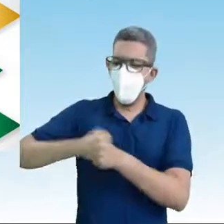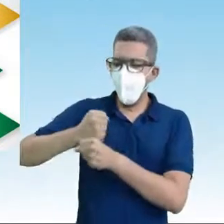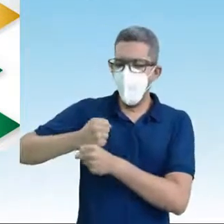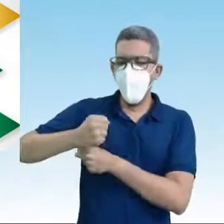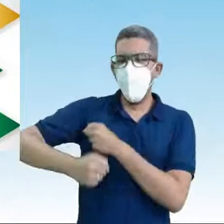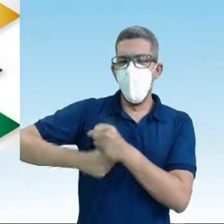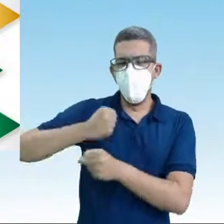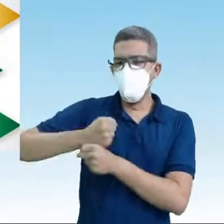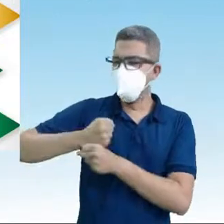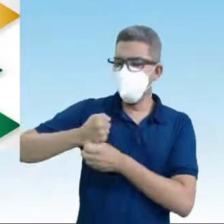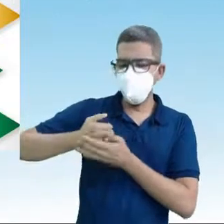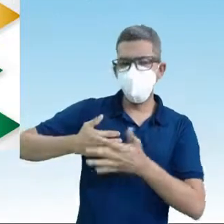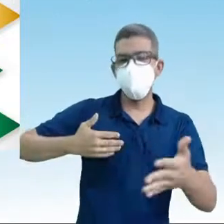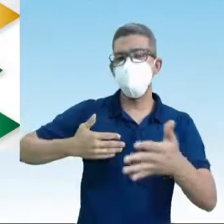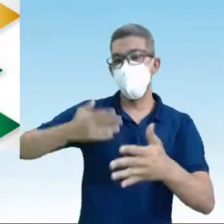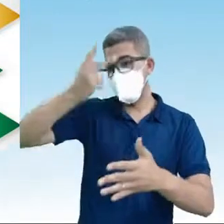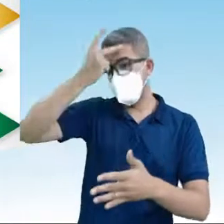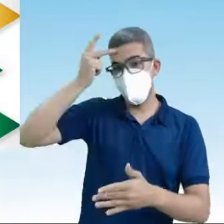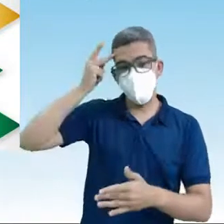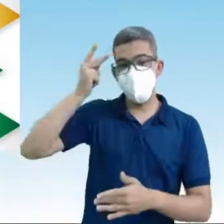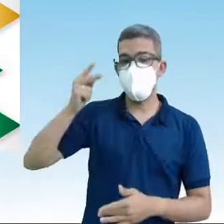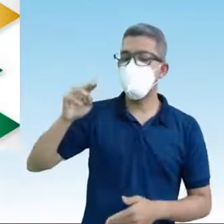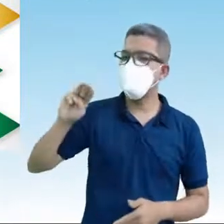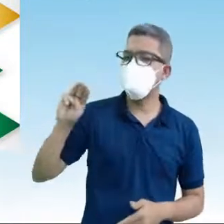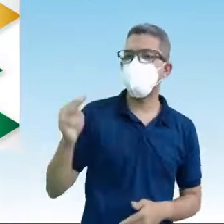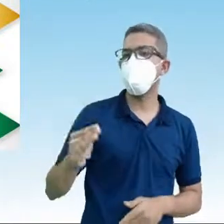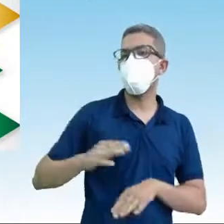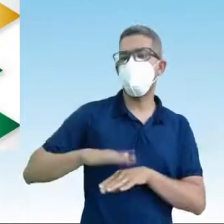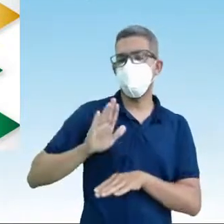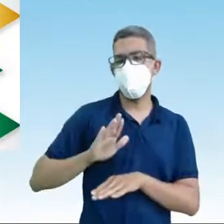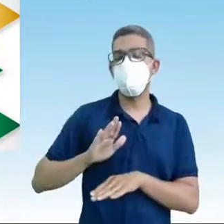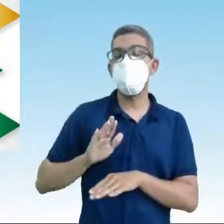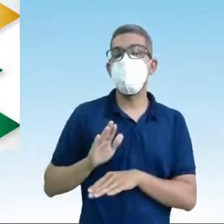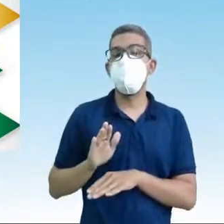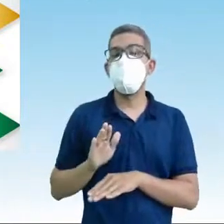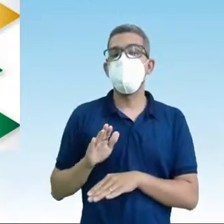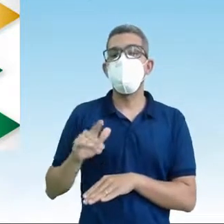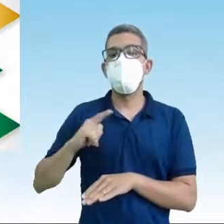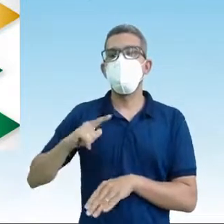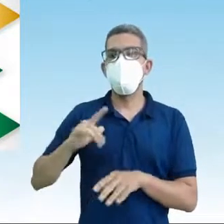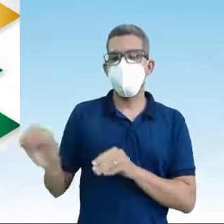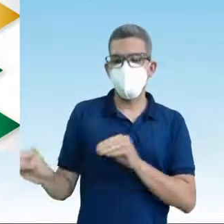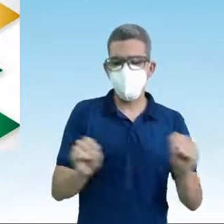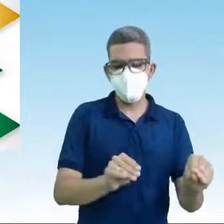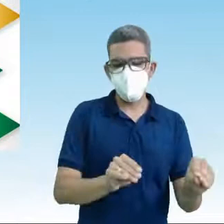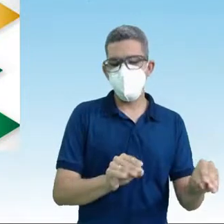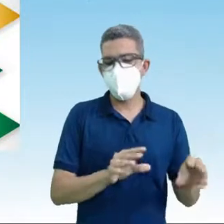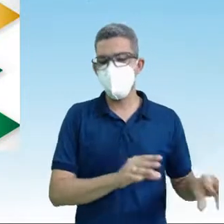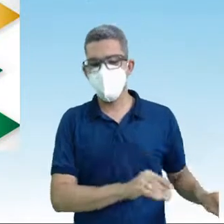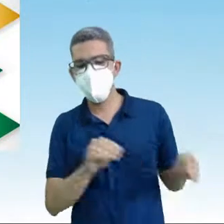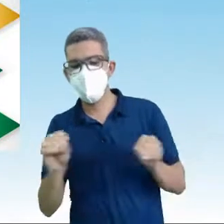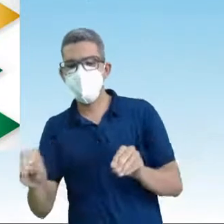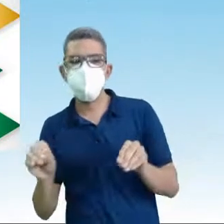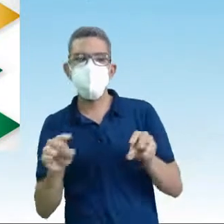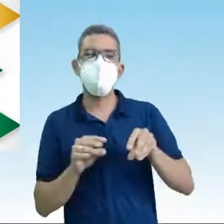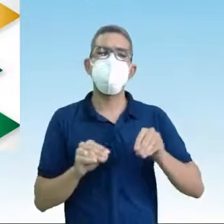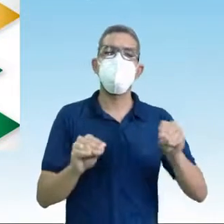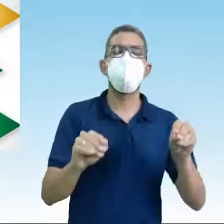anos, milhões de pessoas elas foram deslocadas por desastres